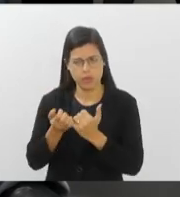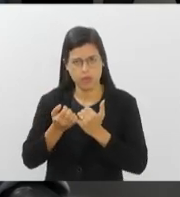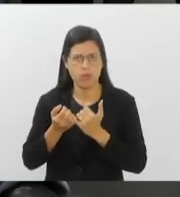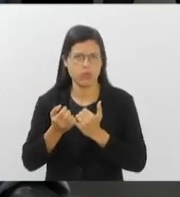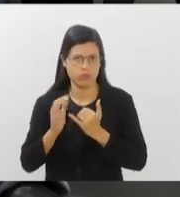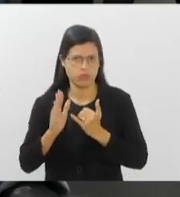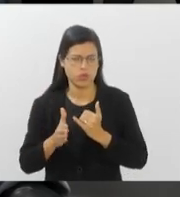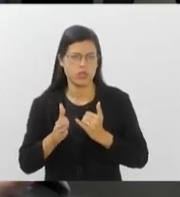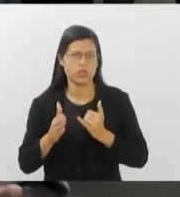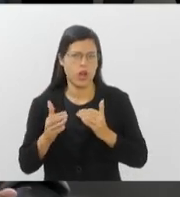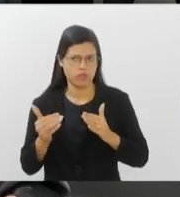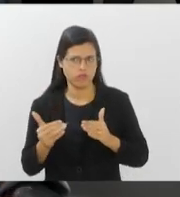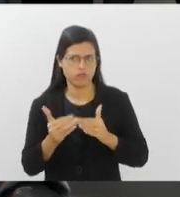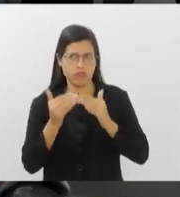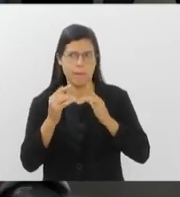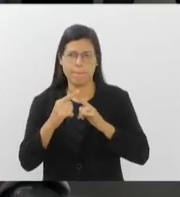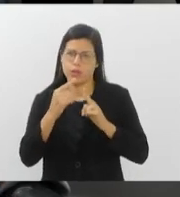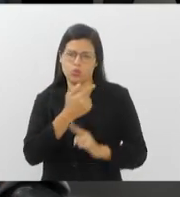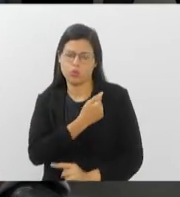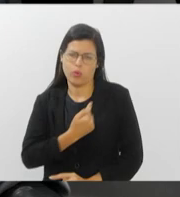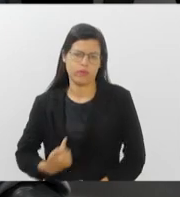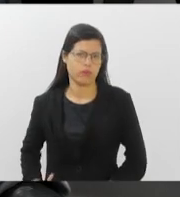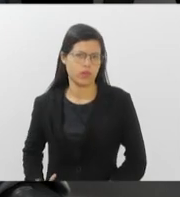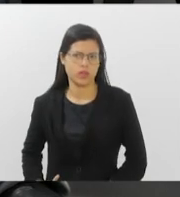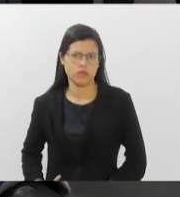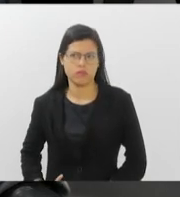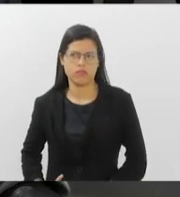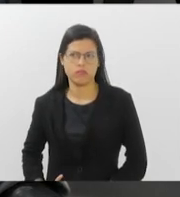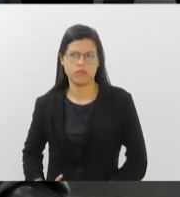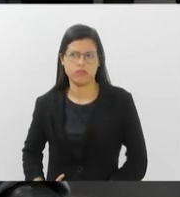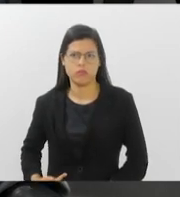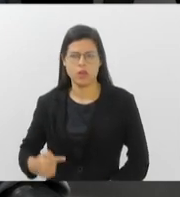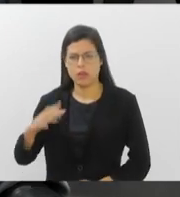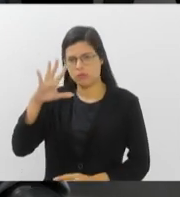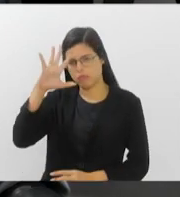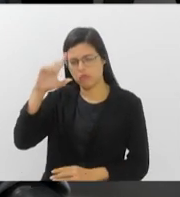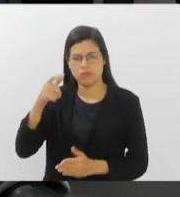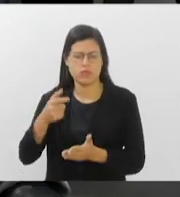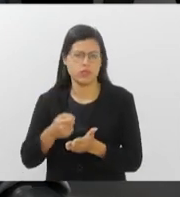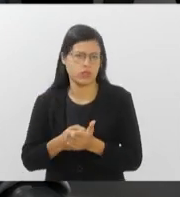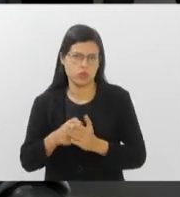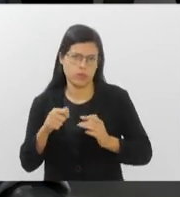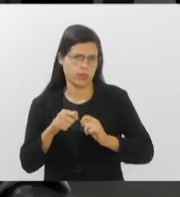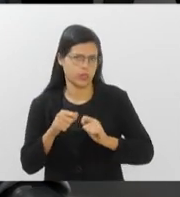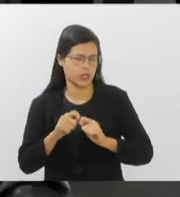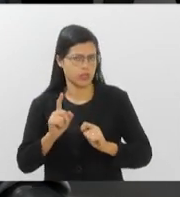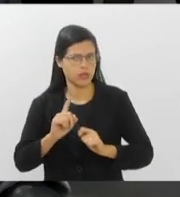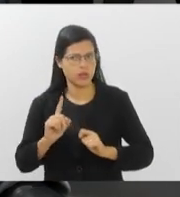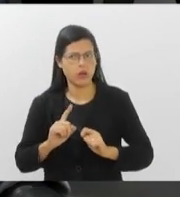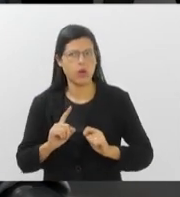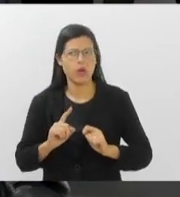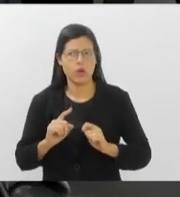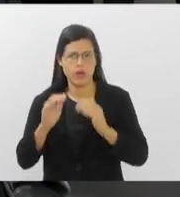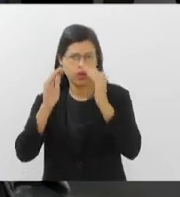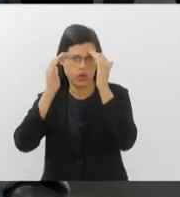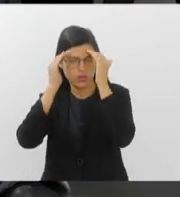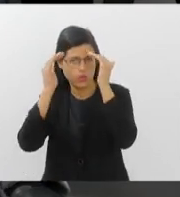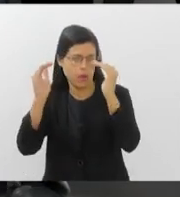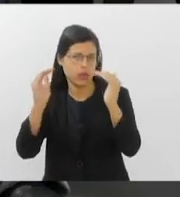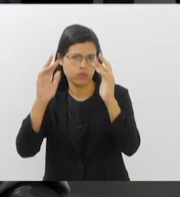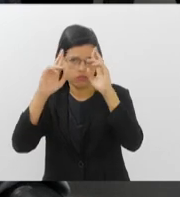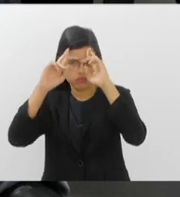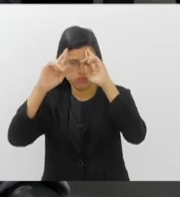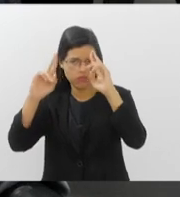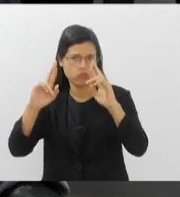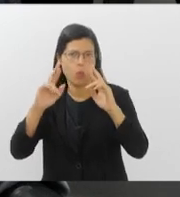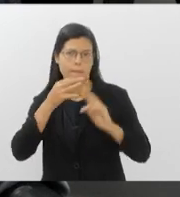mas aí o governo resolveu não tocar o tombamento, né? Porque eu respeito, digamos assim, a opinião técnica. Mas eu